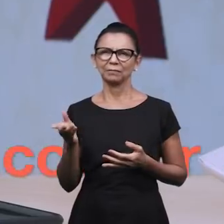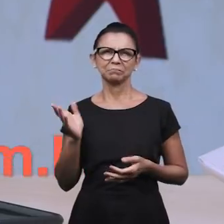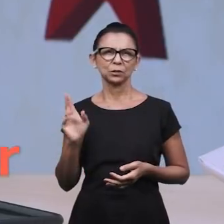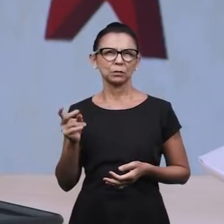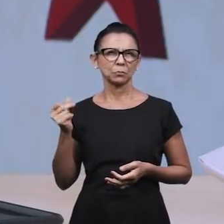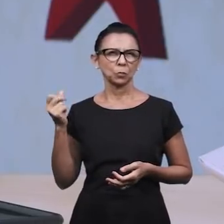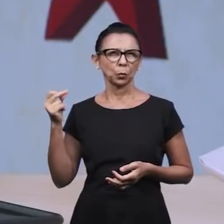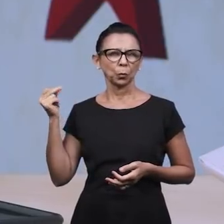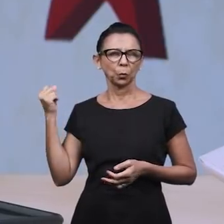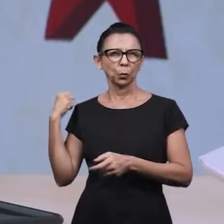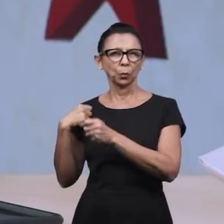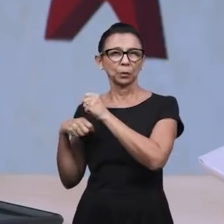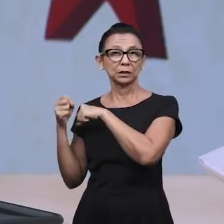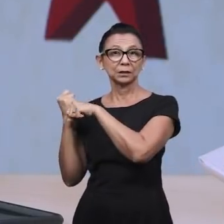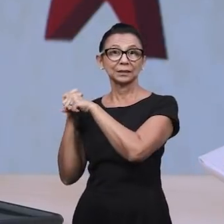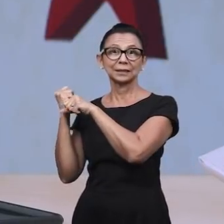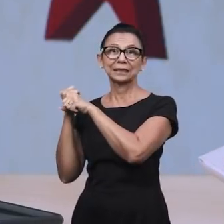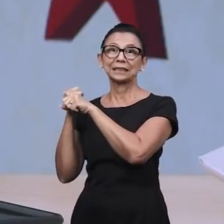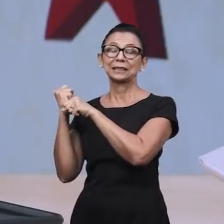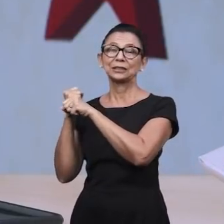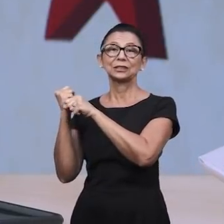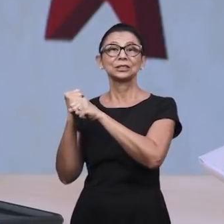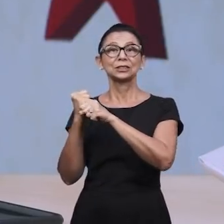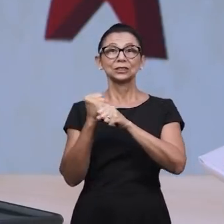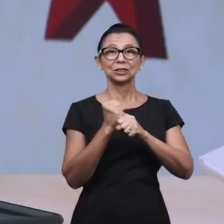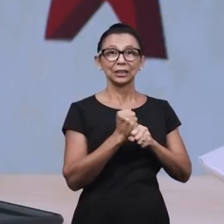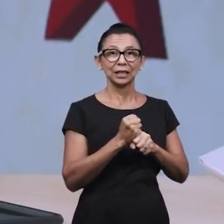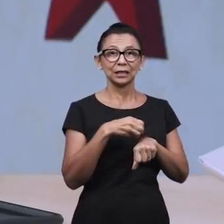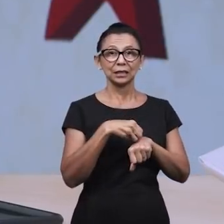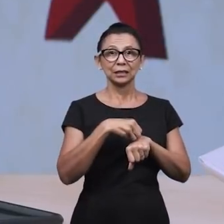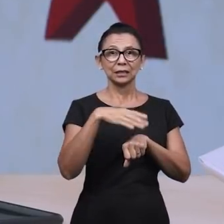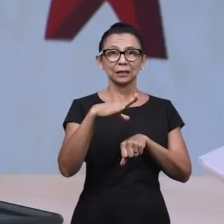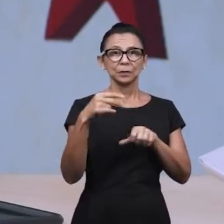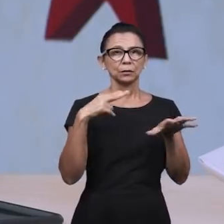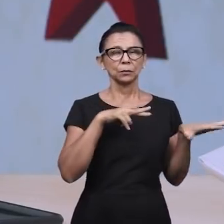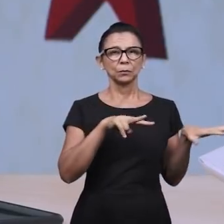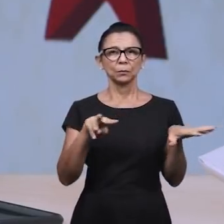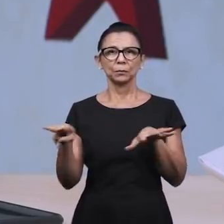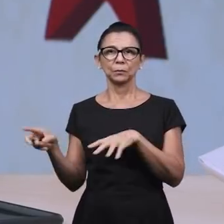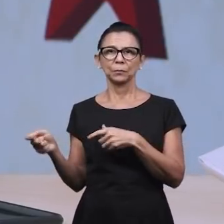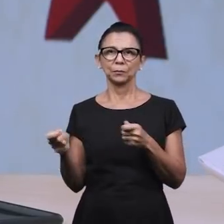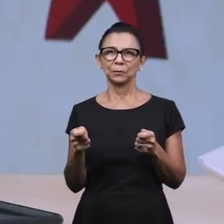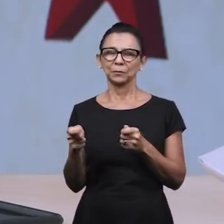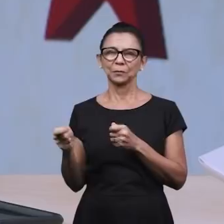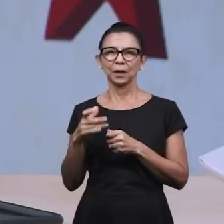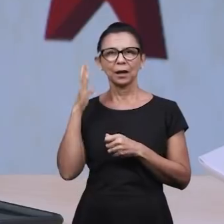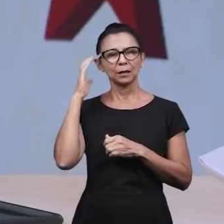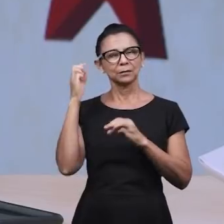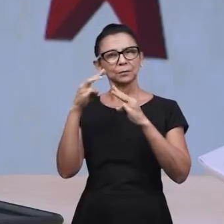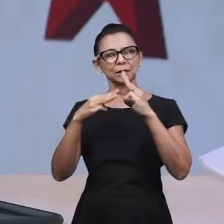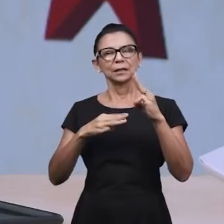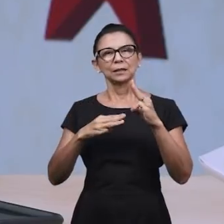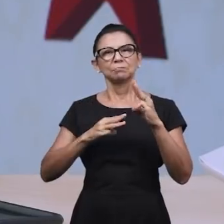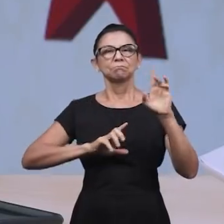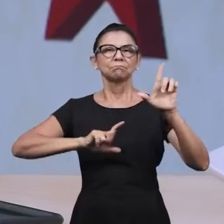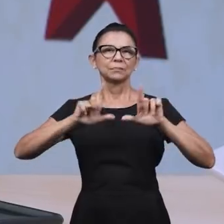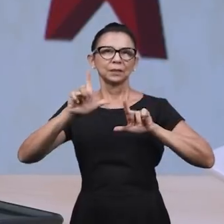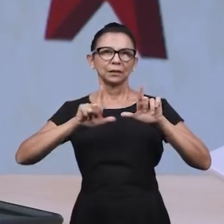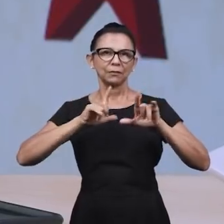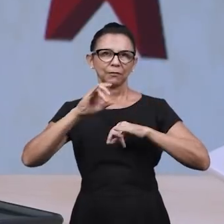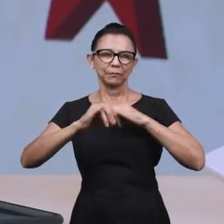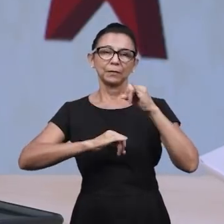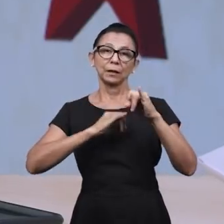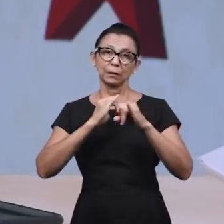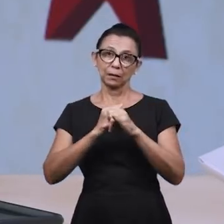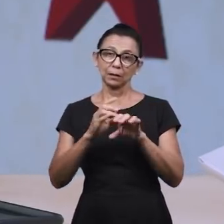que já há alguns anos tem sido transmitido semanalmente pela Rádio TV Web Manaim, pelo Facebook da